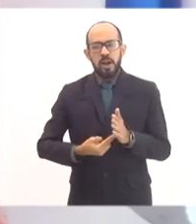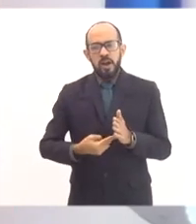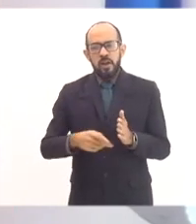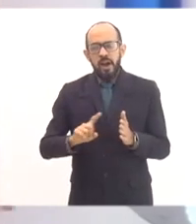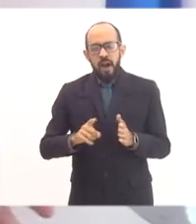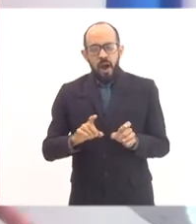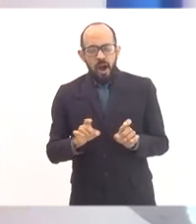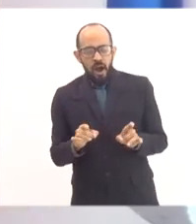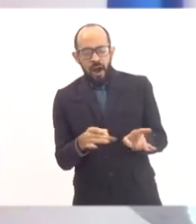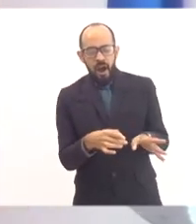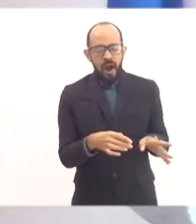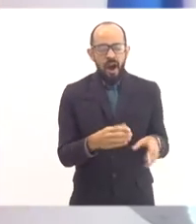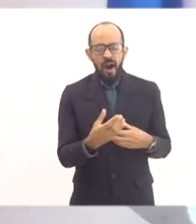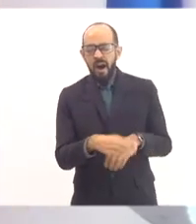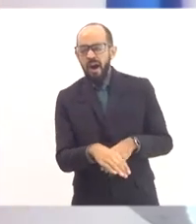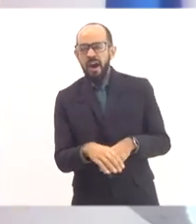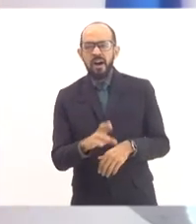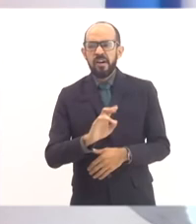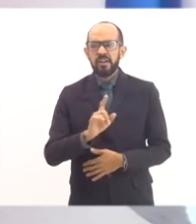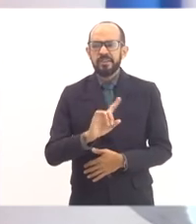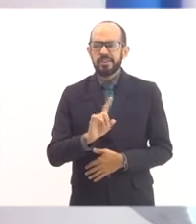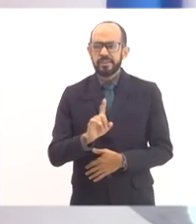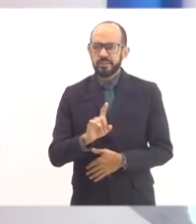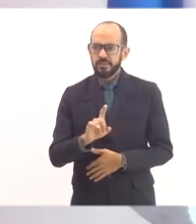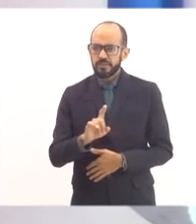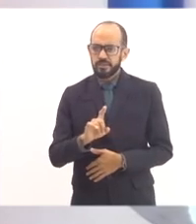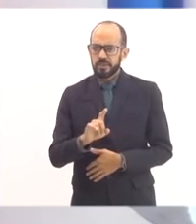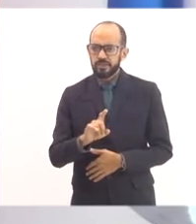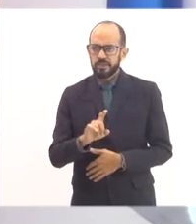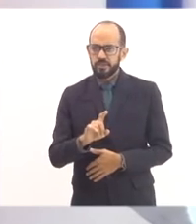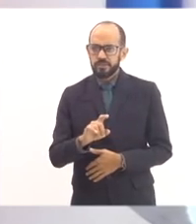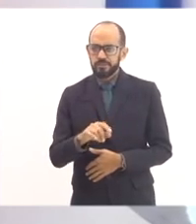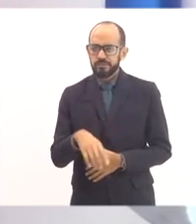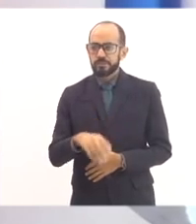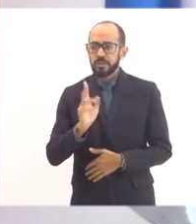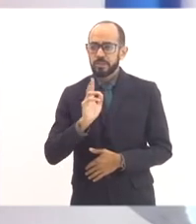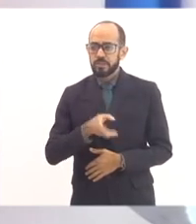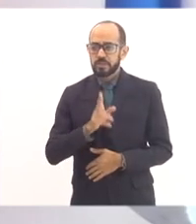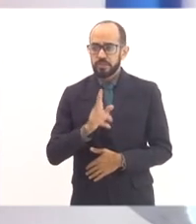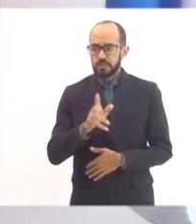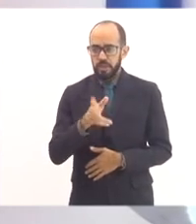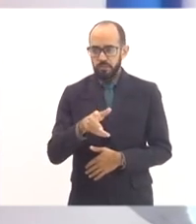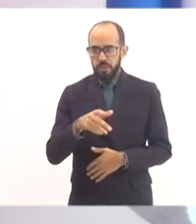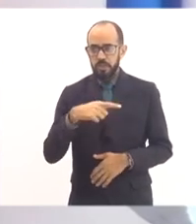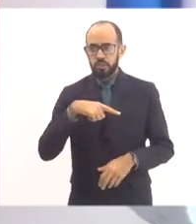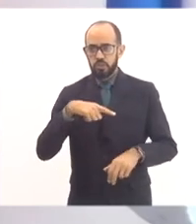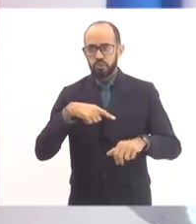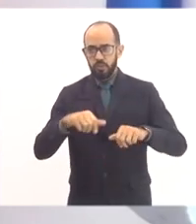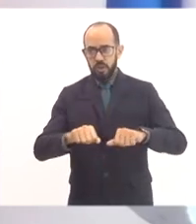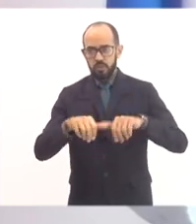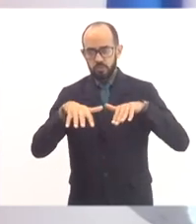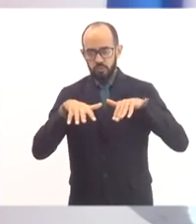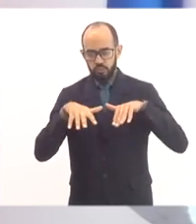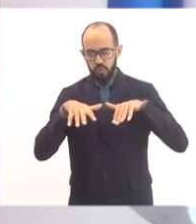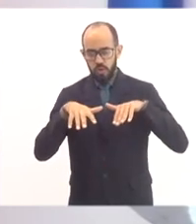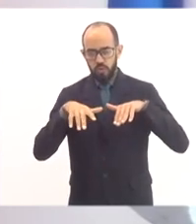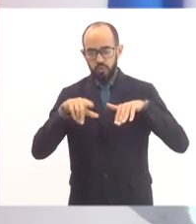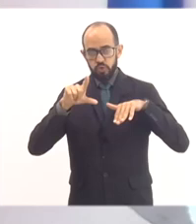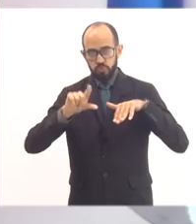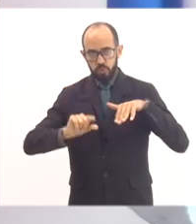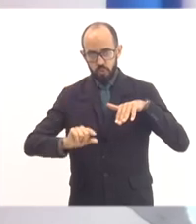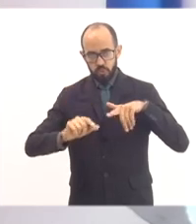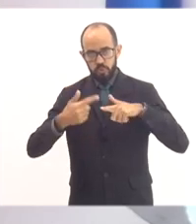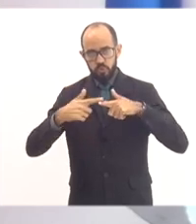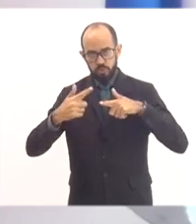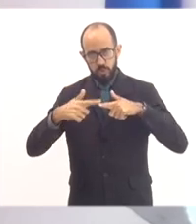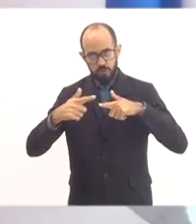concurso, não dar prioridade ao concurso de 2002. E cada vez mais que a gente tivesse auditório com menos problema para resolver,